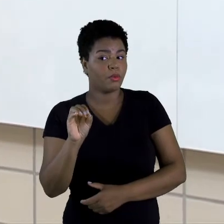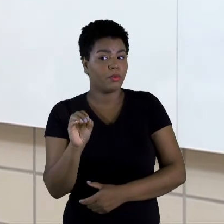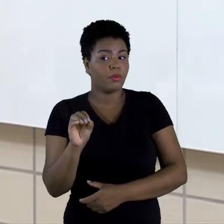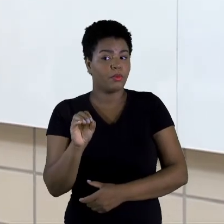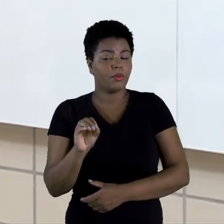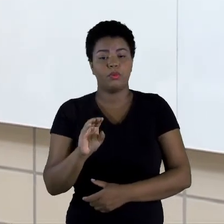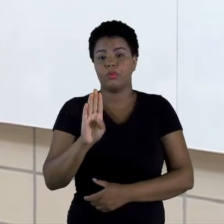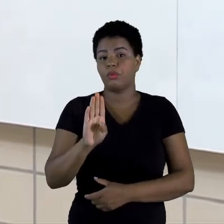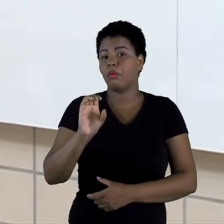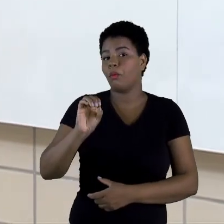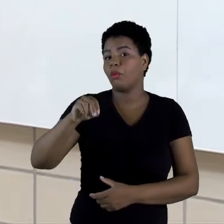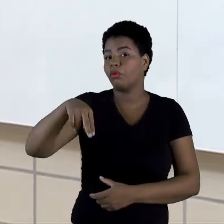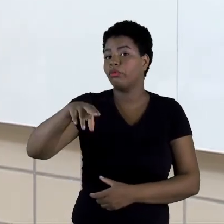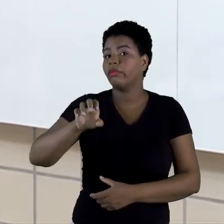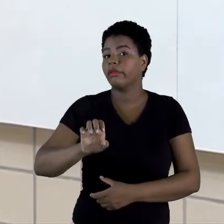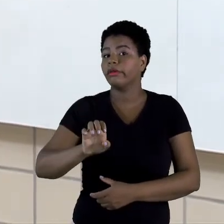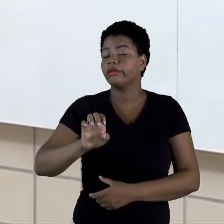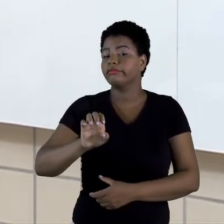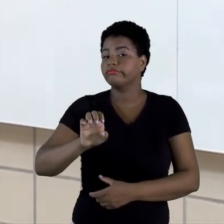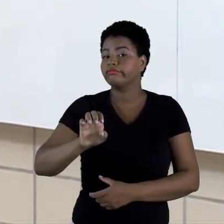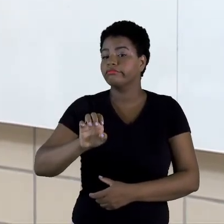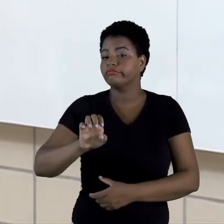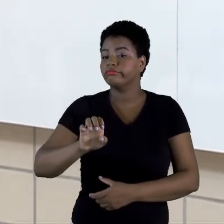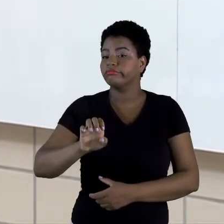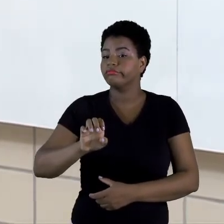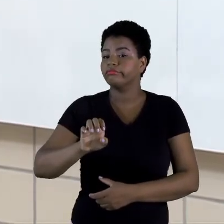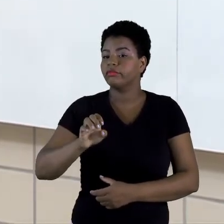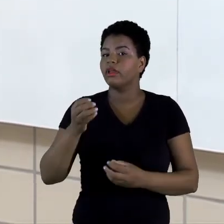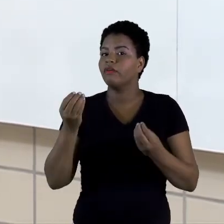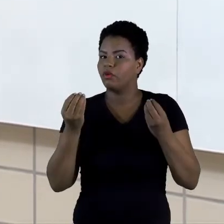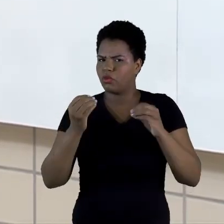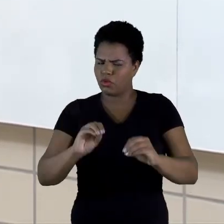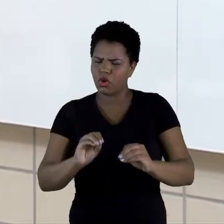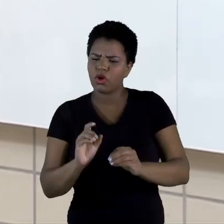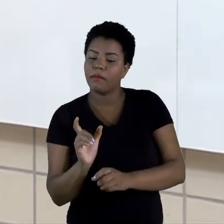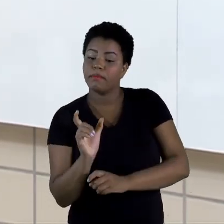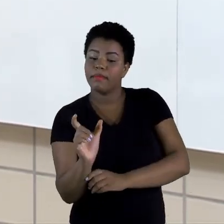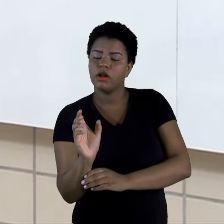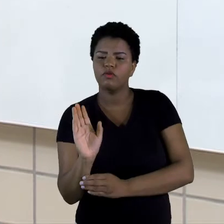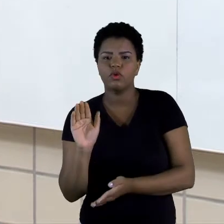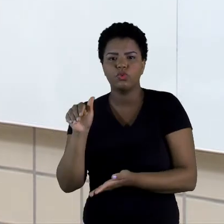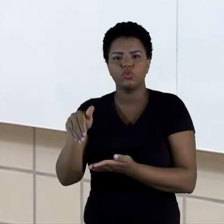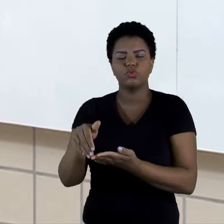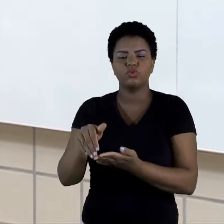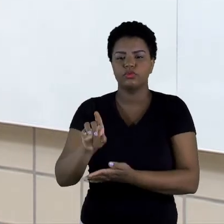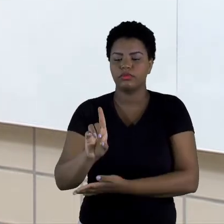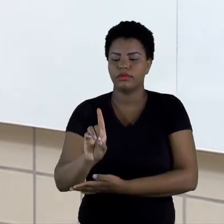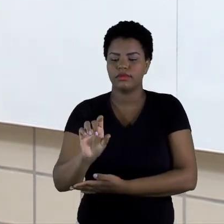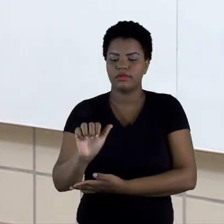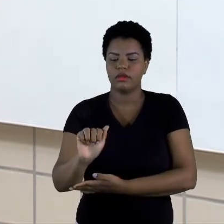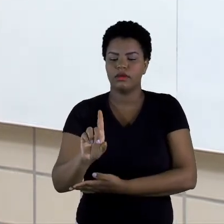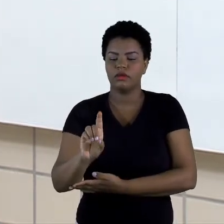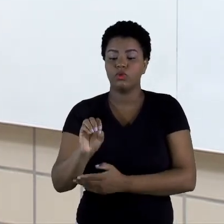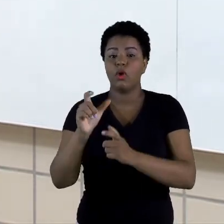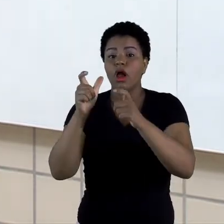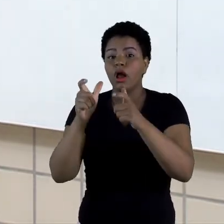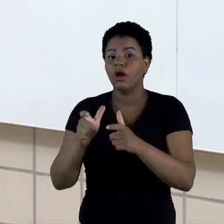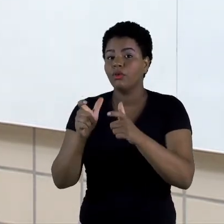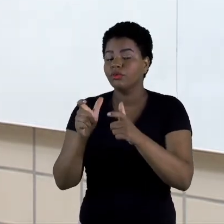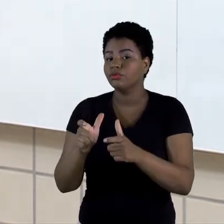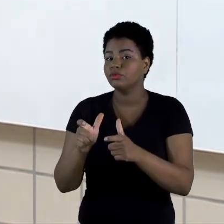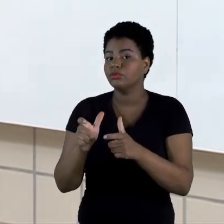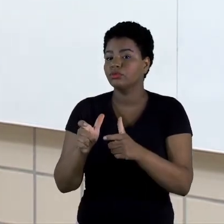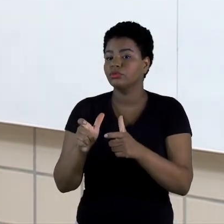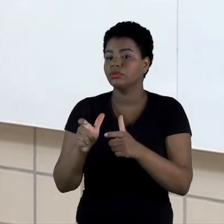O boné. Eu vou colocar a última palavrinha. Dado, que está onde? O dado está